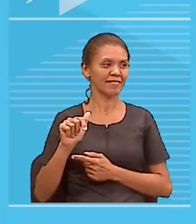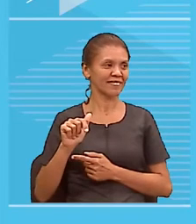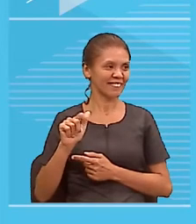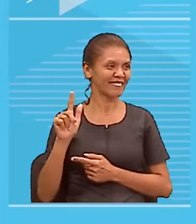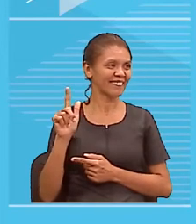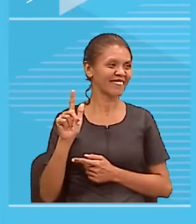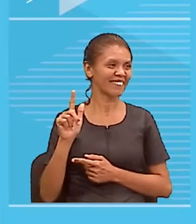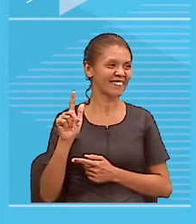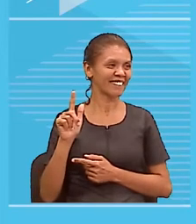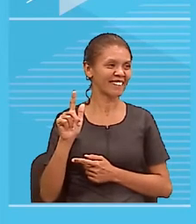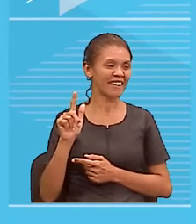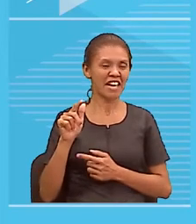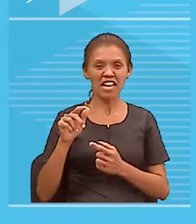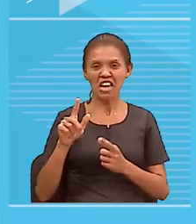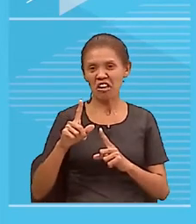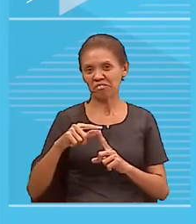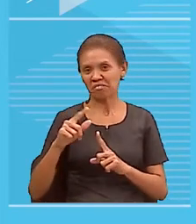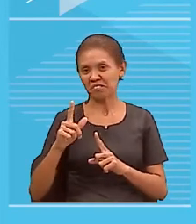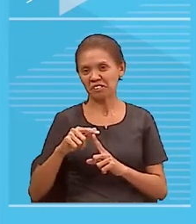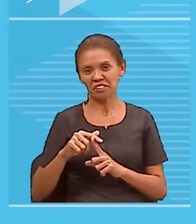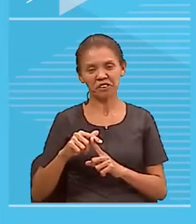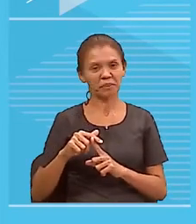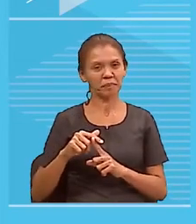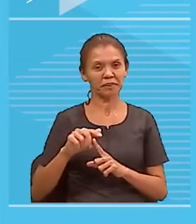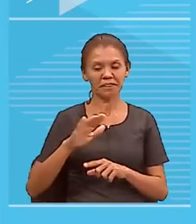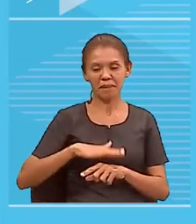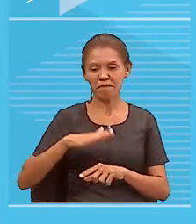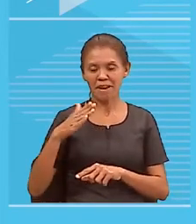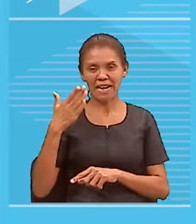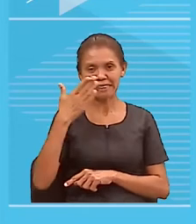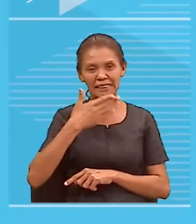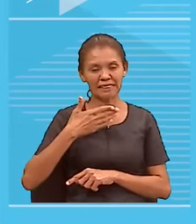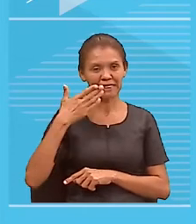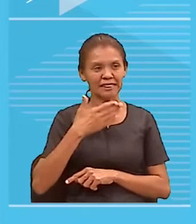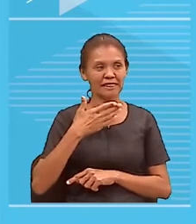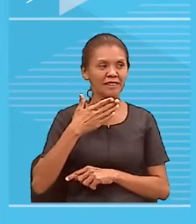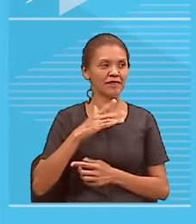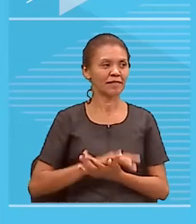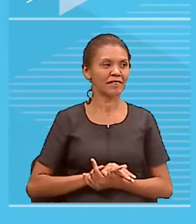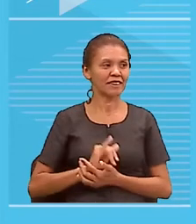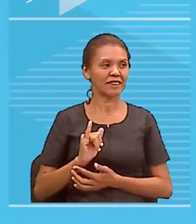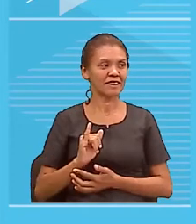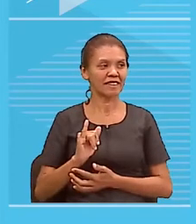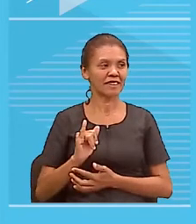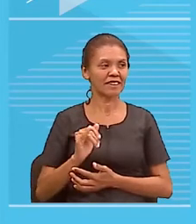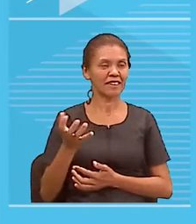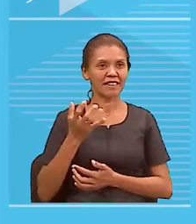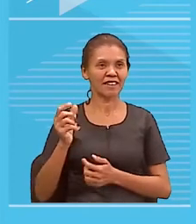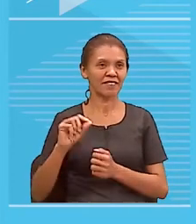por mingau de Maizena entendeu É só isso se tu quiser fazer uma cremogema de chocolate